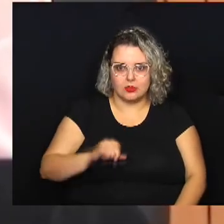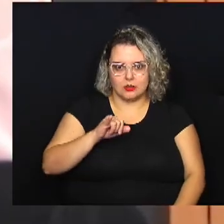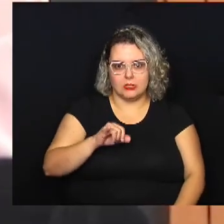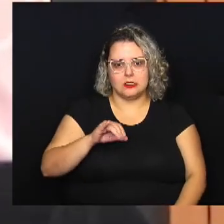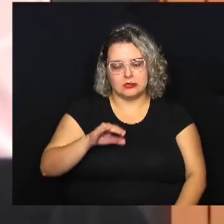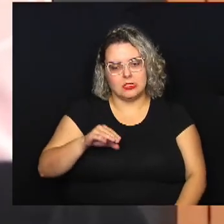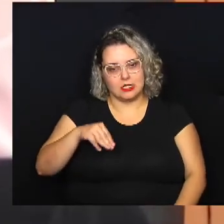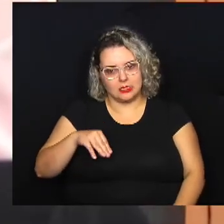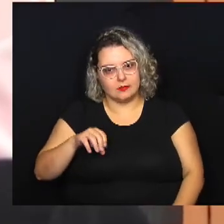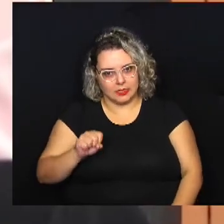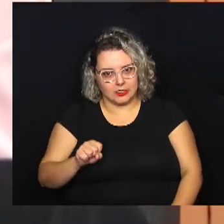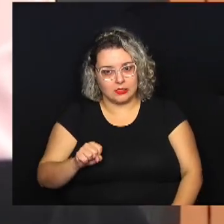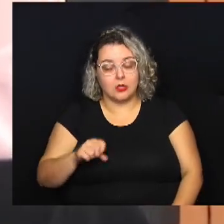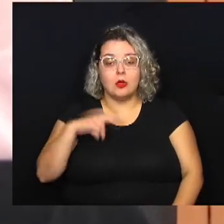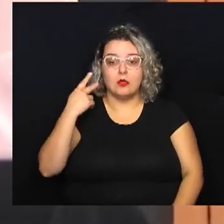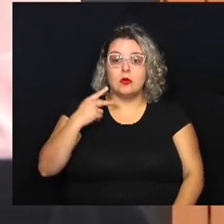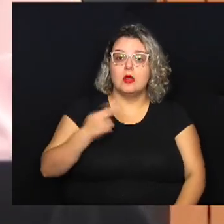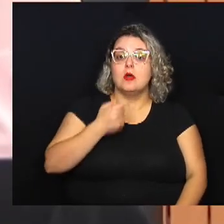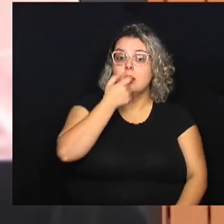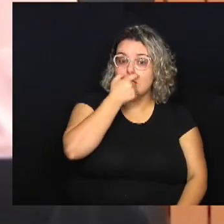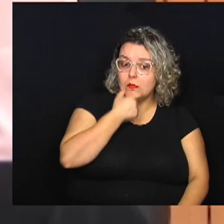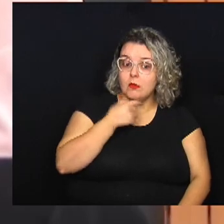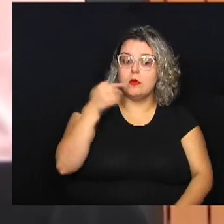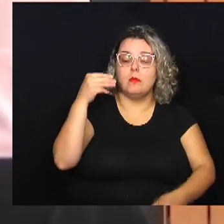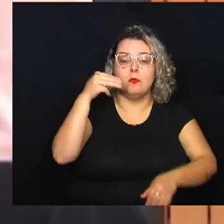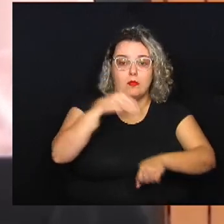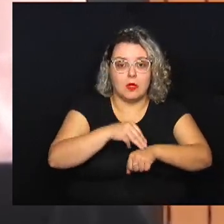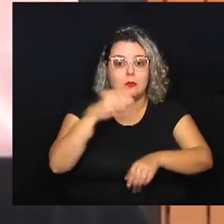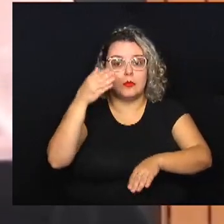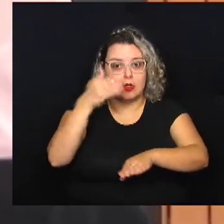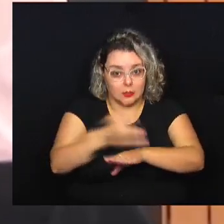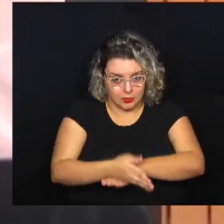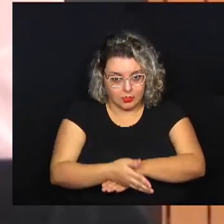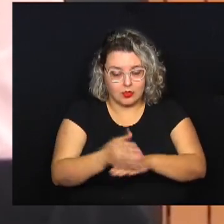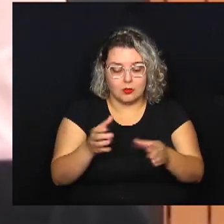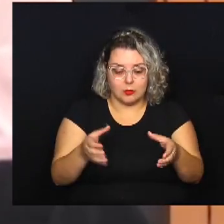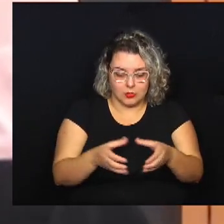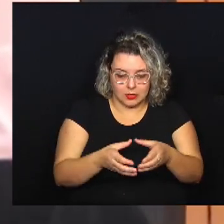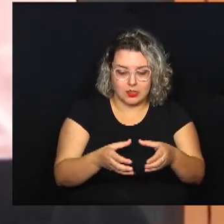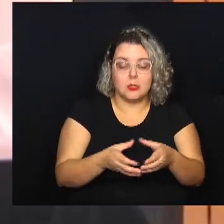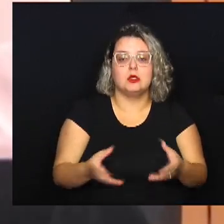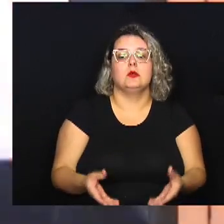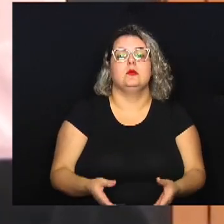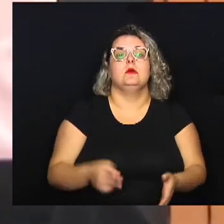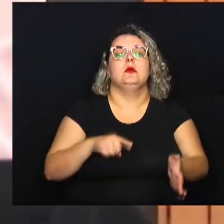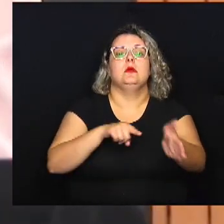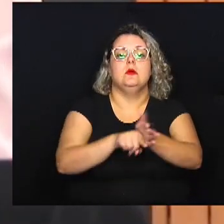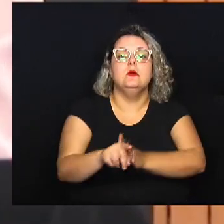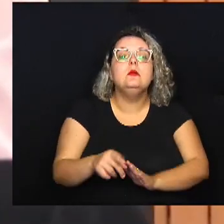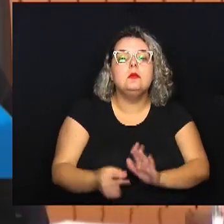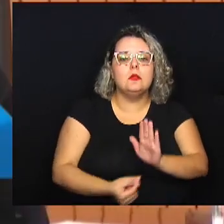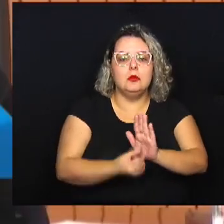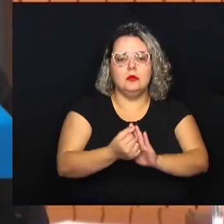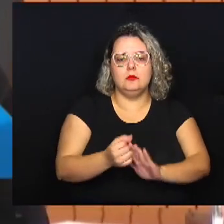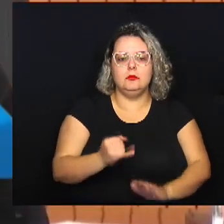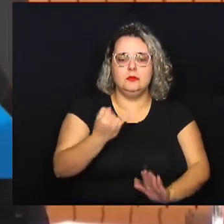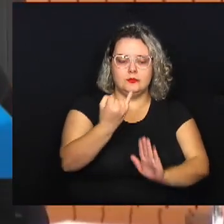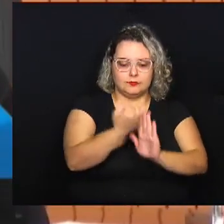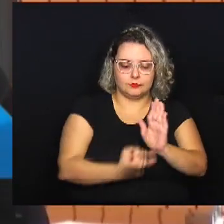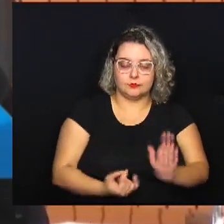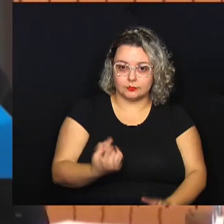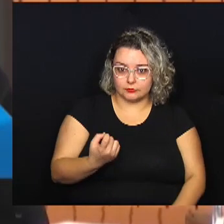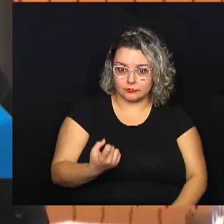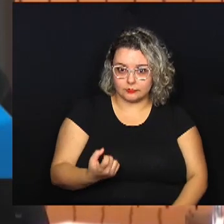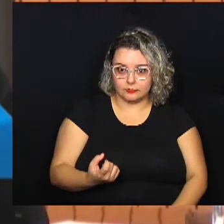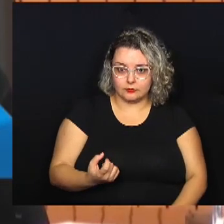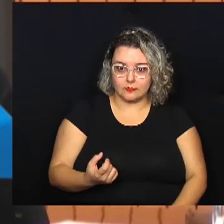O vereador Marrom Cunha, membro da comissão, fez questionamento ao secretário sobre o imposto único. Entre os